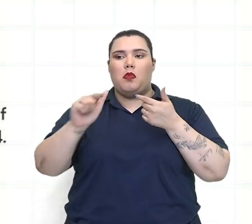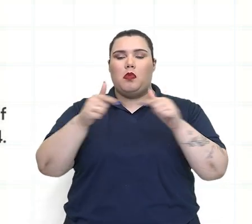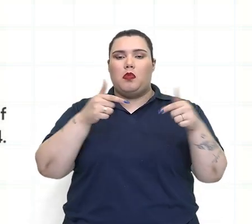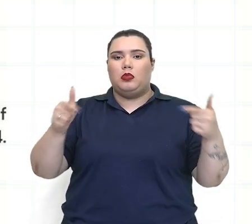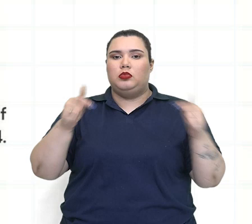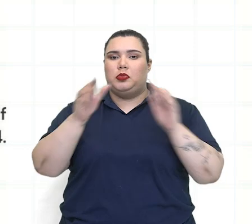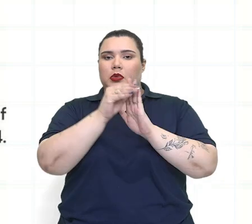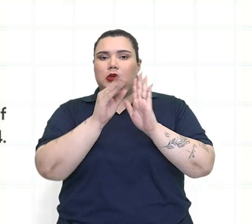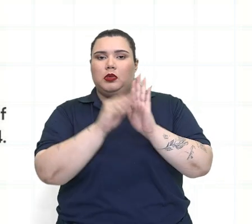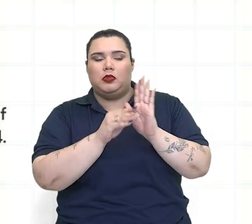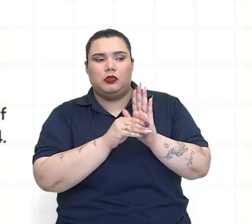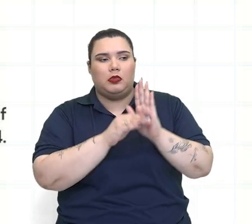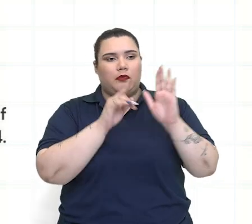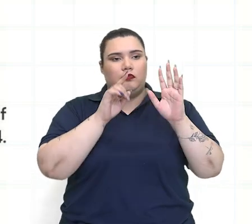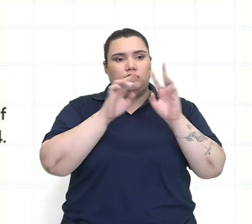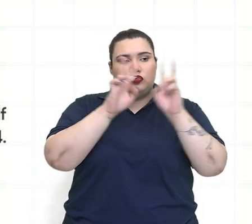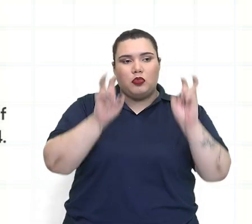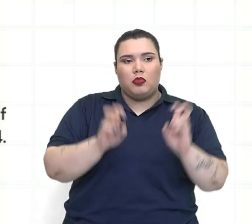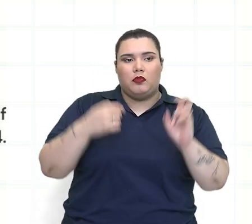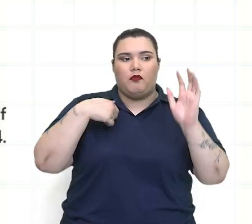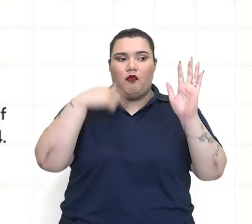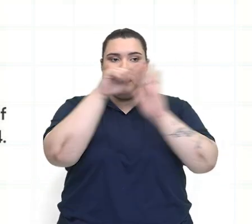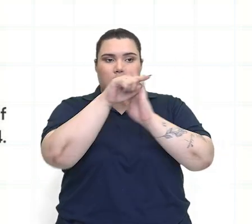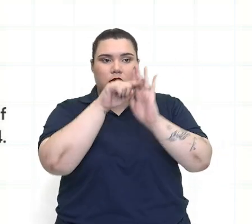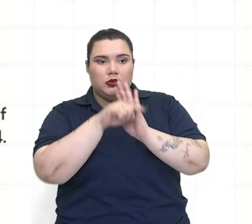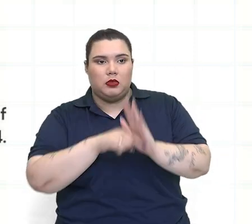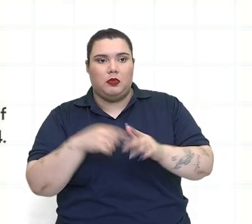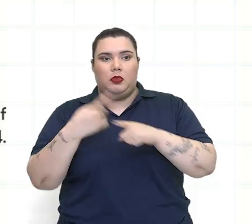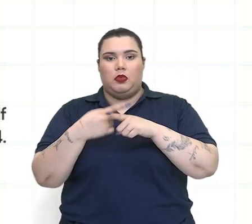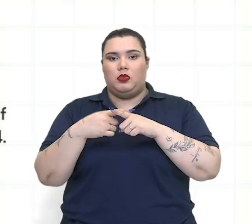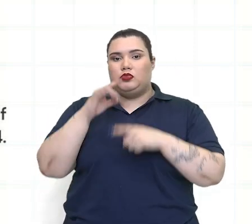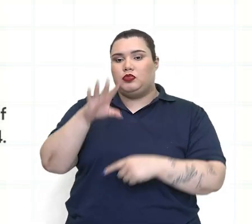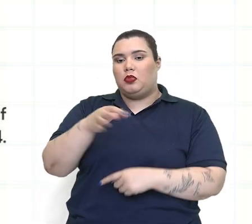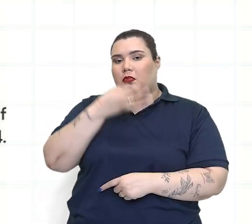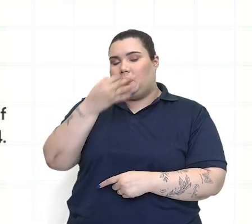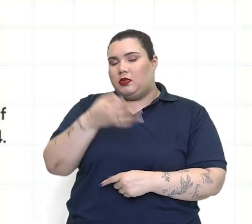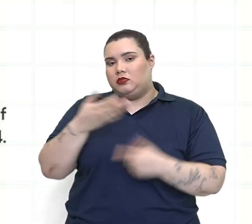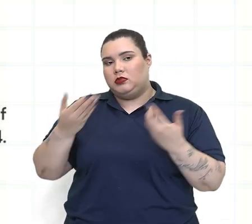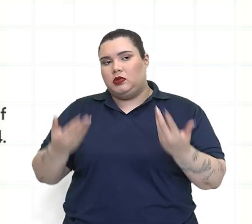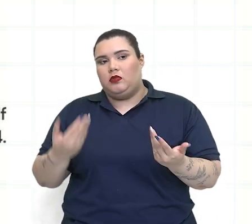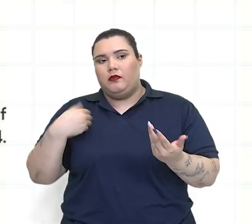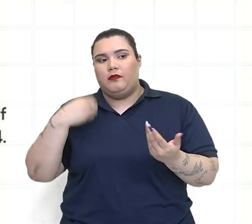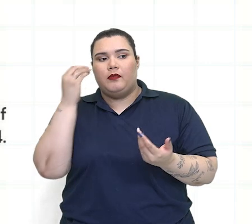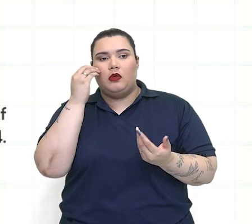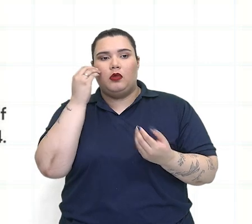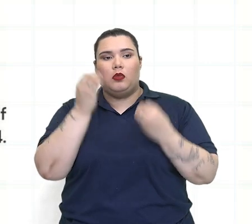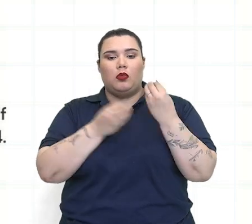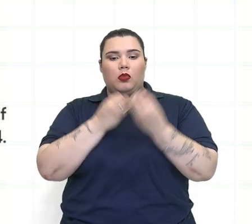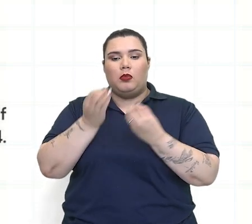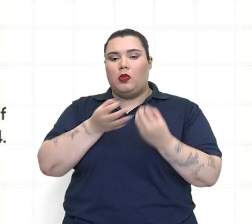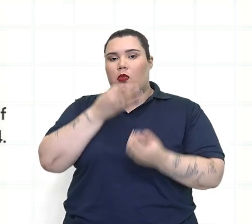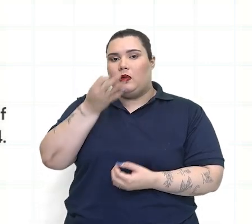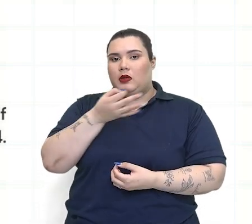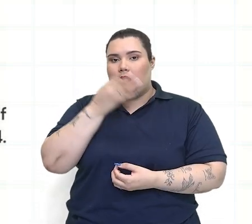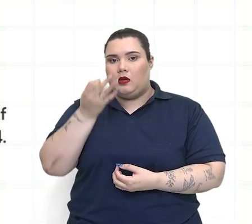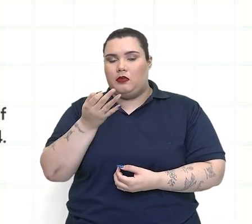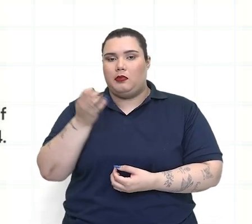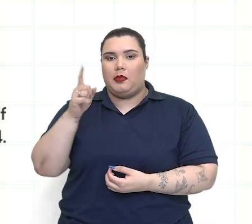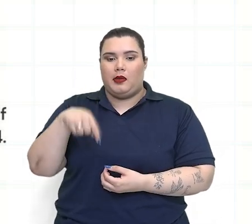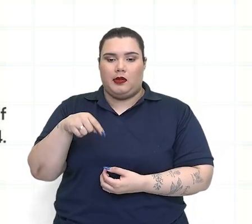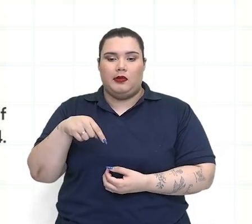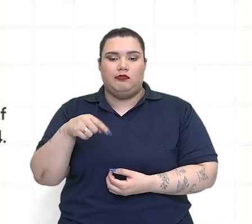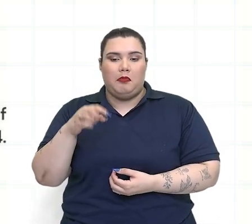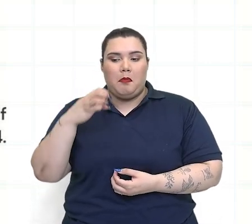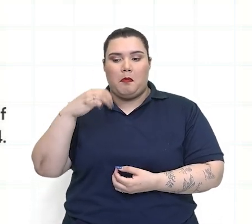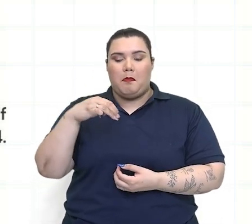assuntos sobre isso, vou estudar, né? Porque aqui só é uma opinião, né? Então vamos ver a opinião que é muito